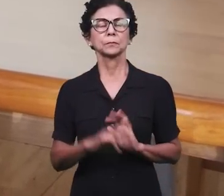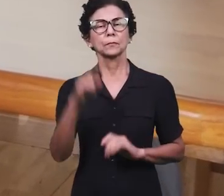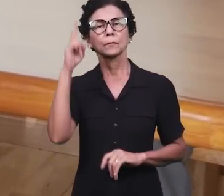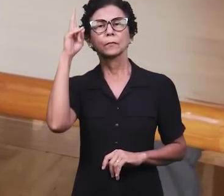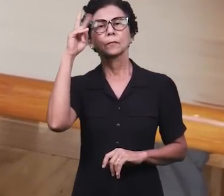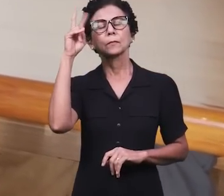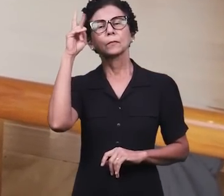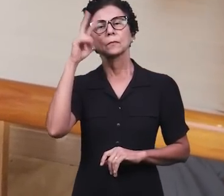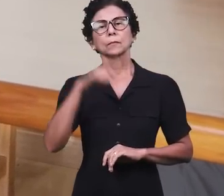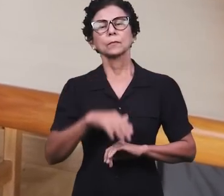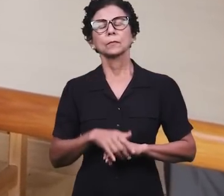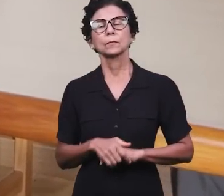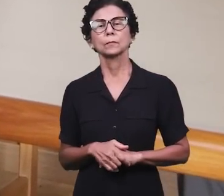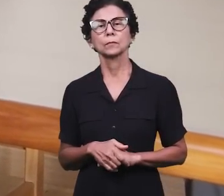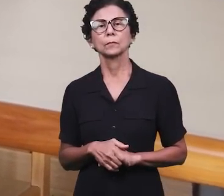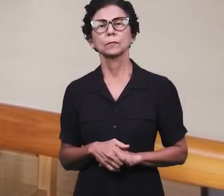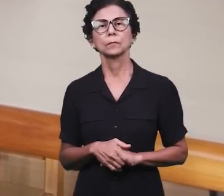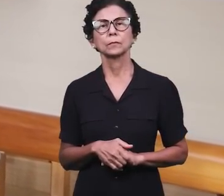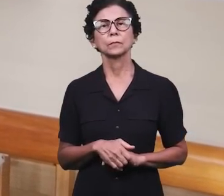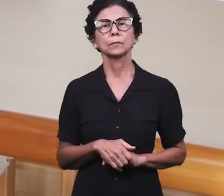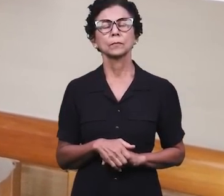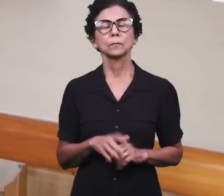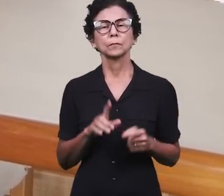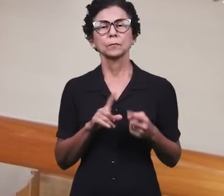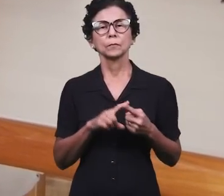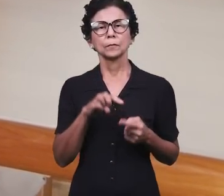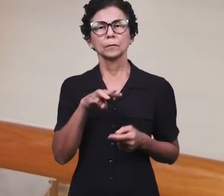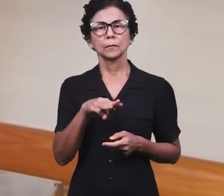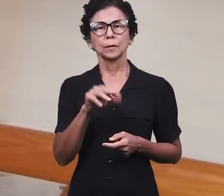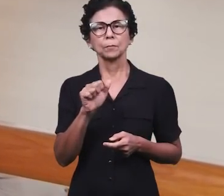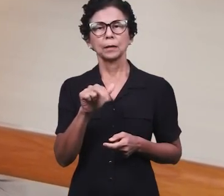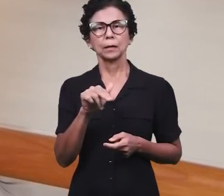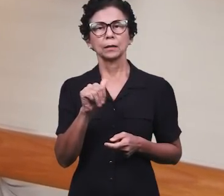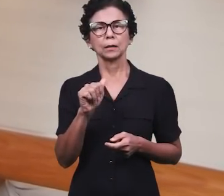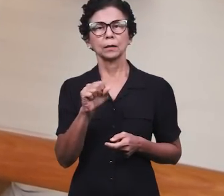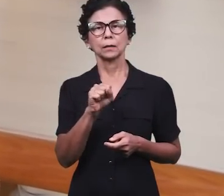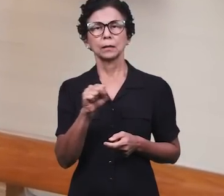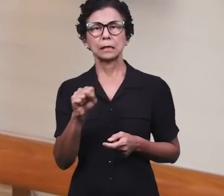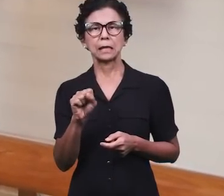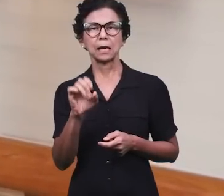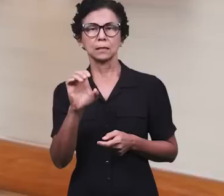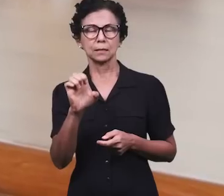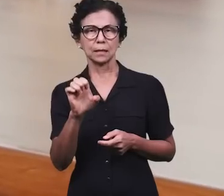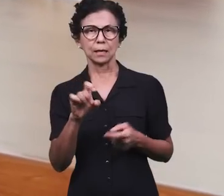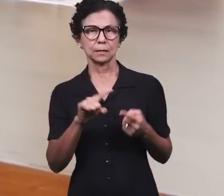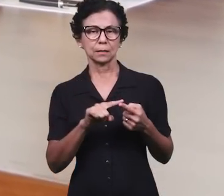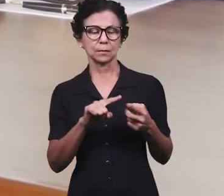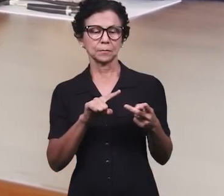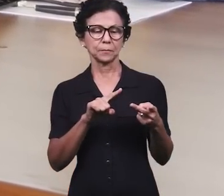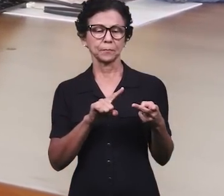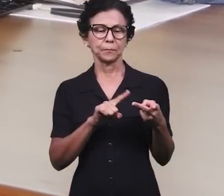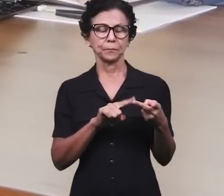texto. Lembrar que Manassés, Ezequias foi um dos reis mais fiéis a Deus que tem na Bíblia,